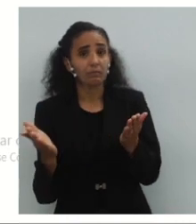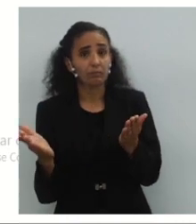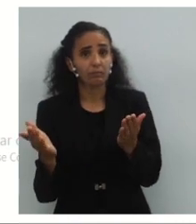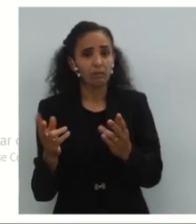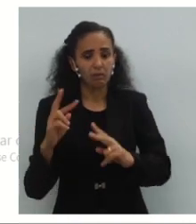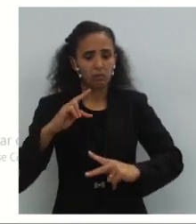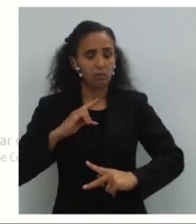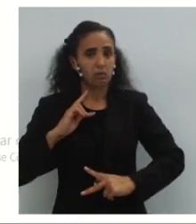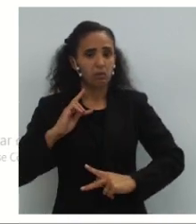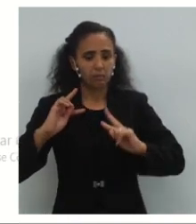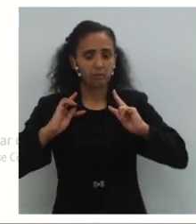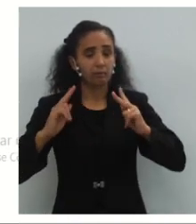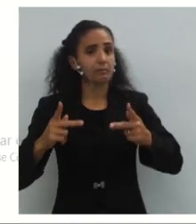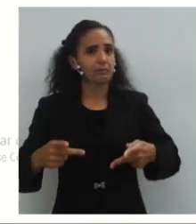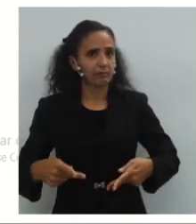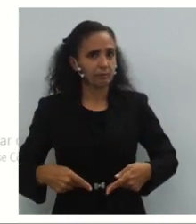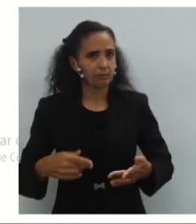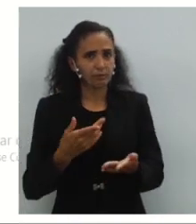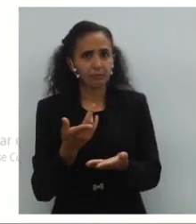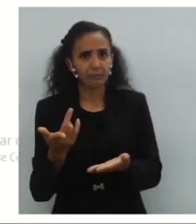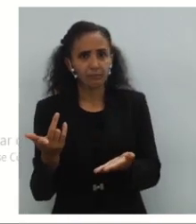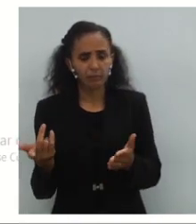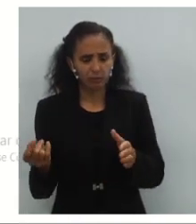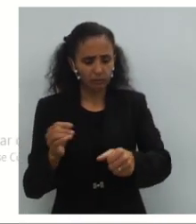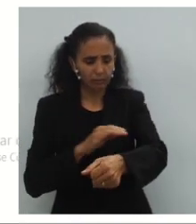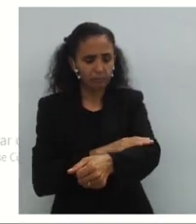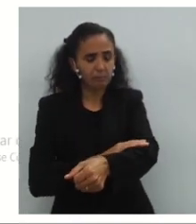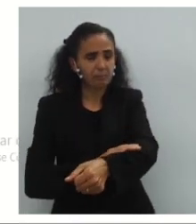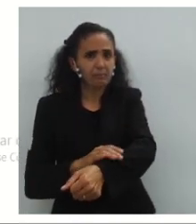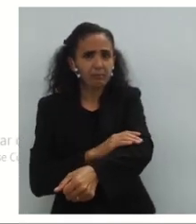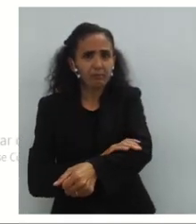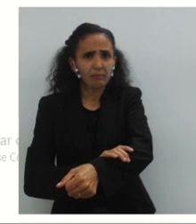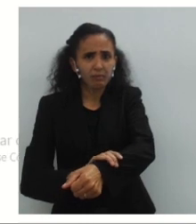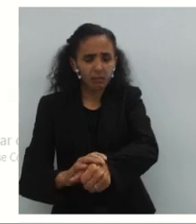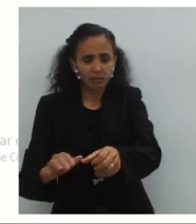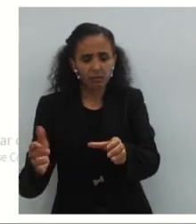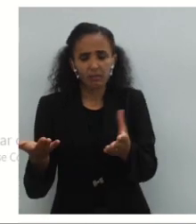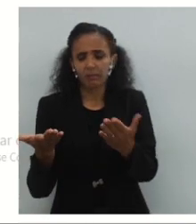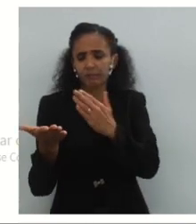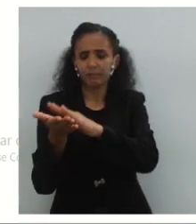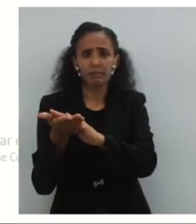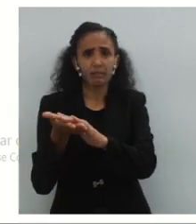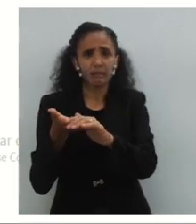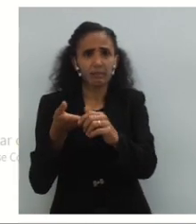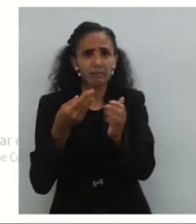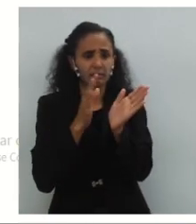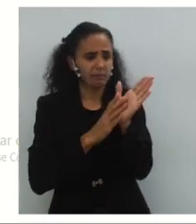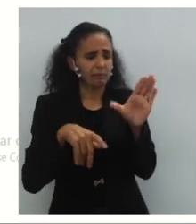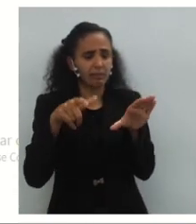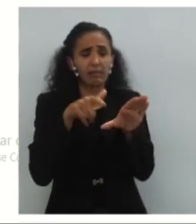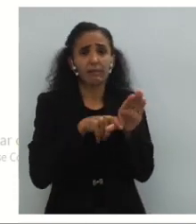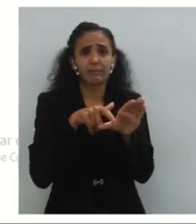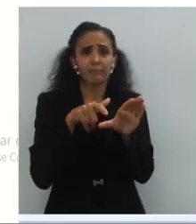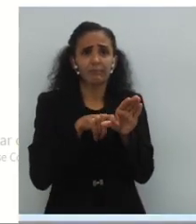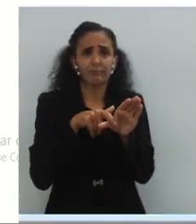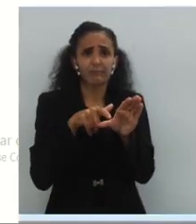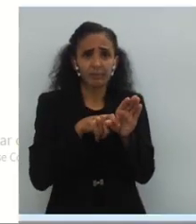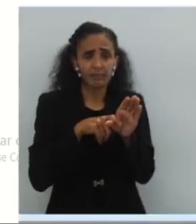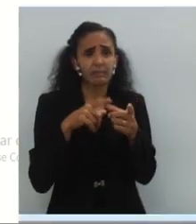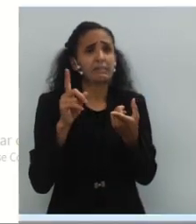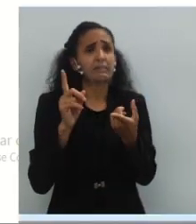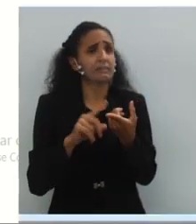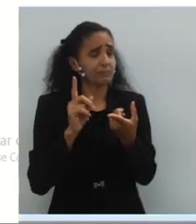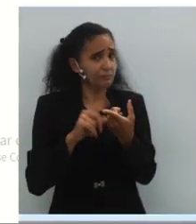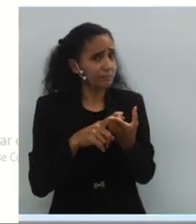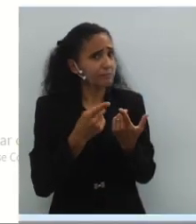tem o segundo estágio da sífilis, que vai aparecer manchas, né, nas palmas das mãos